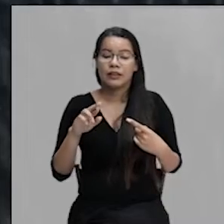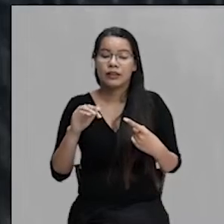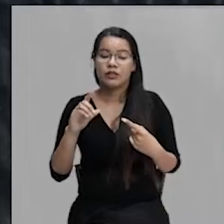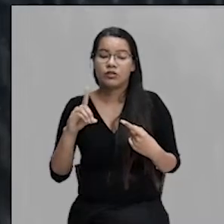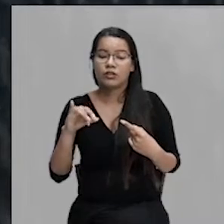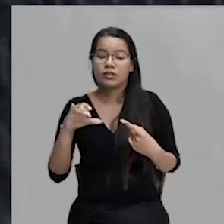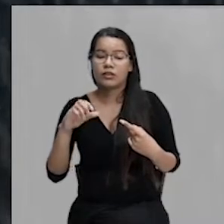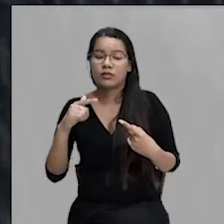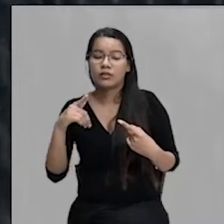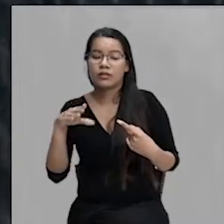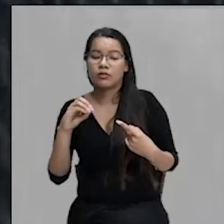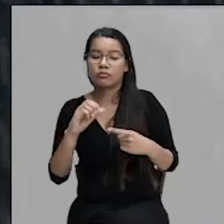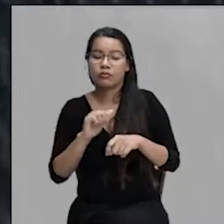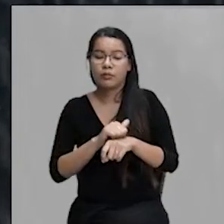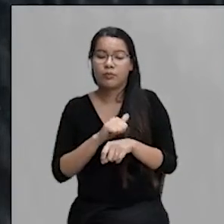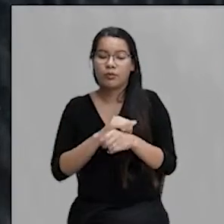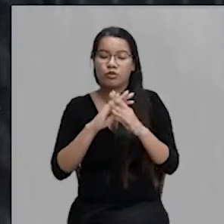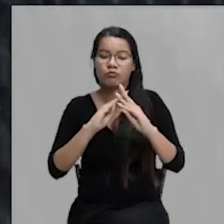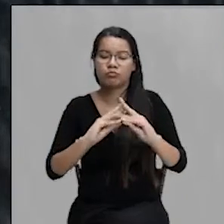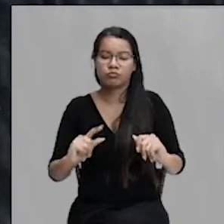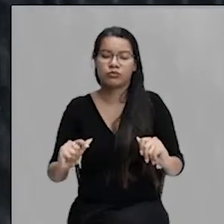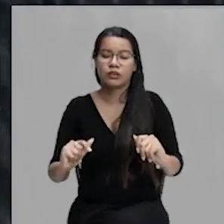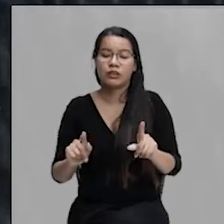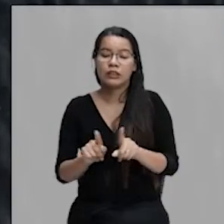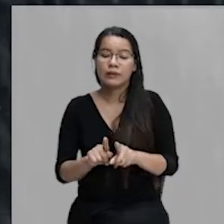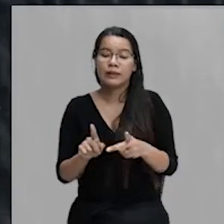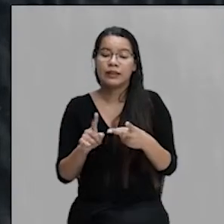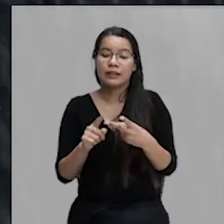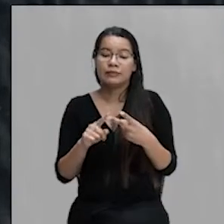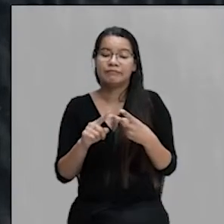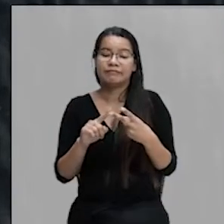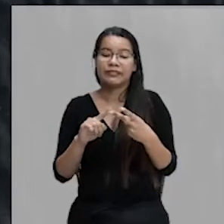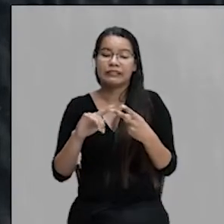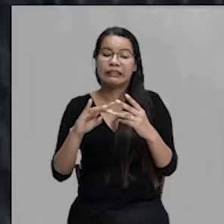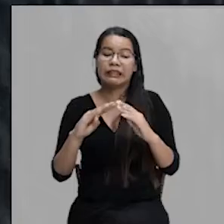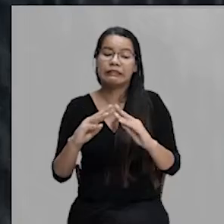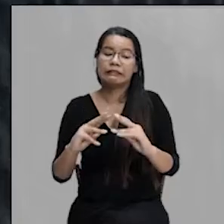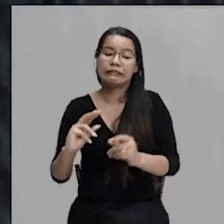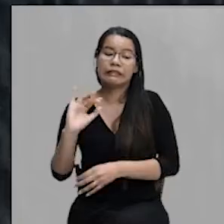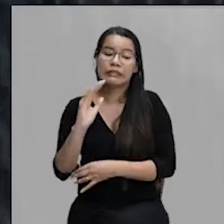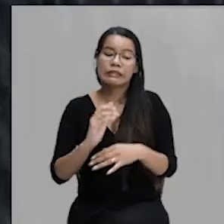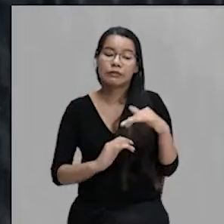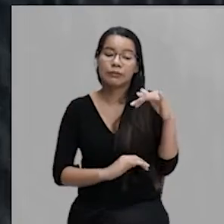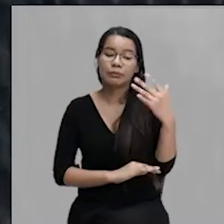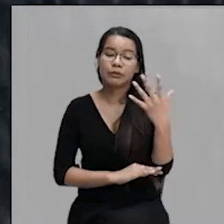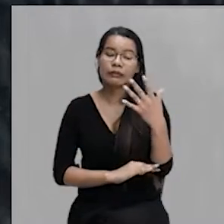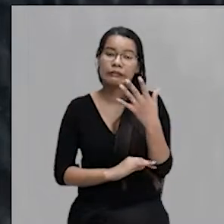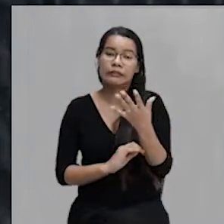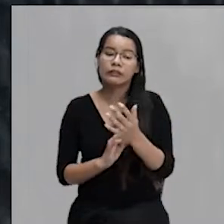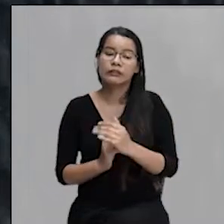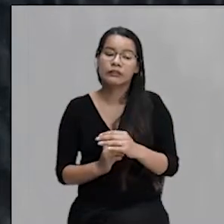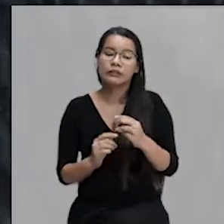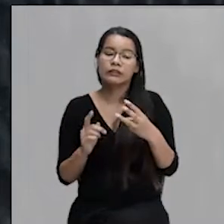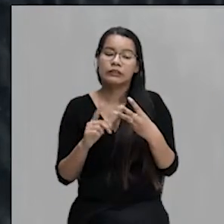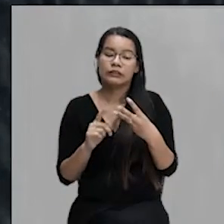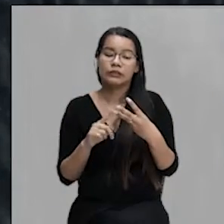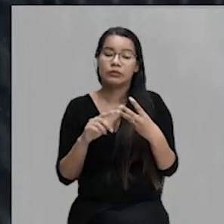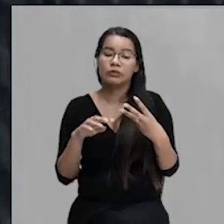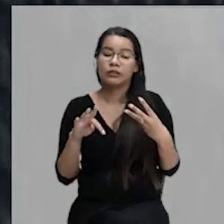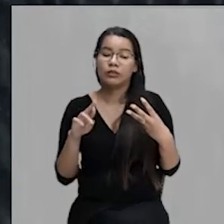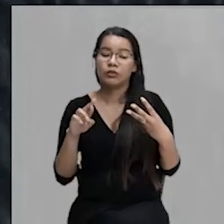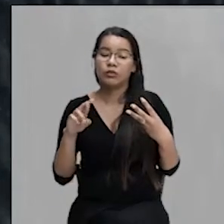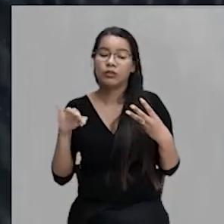passa a ter mais destaque. A degradação ambiental, e aqui que vai entrar nosso conteúdo, tá? Nessa parte aqui. E o